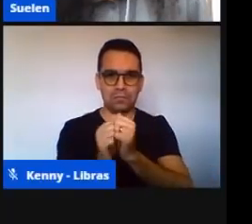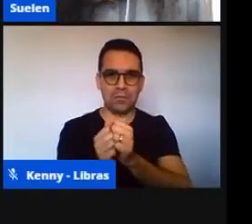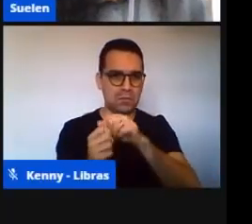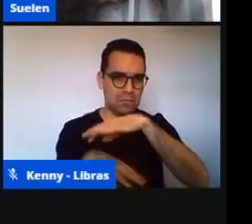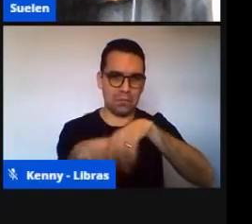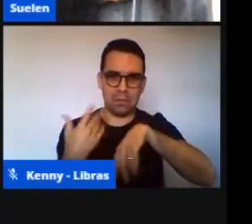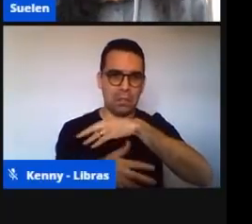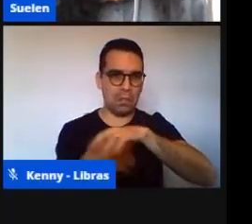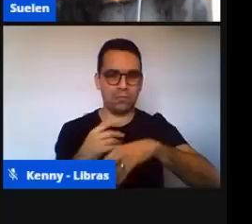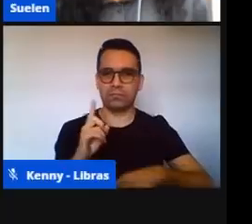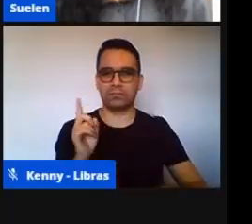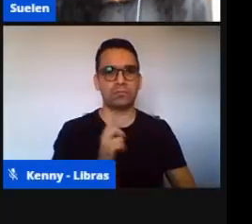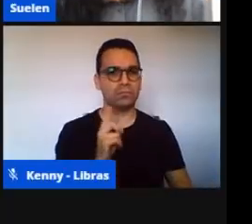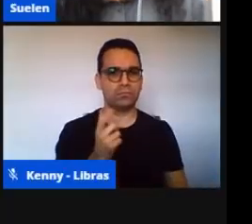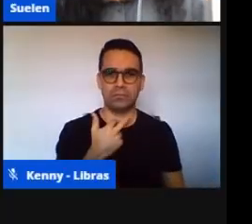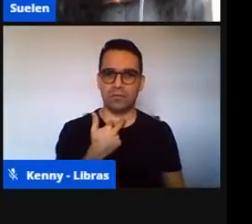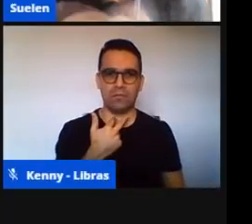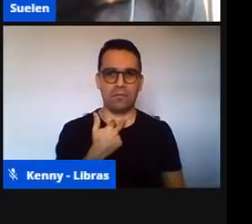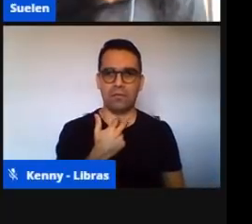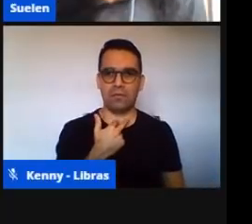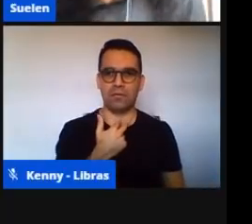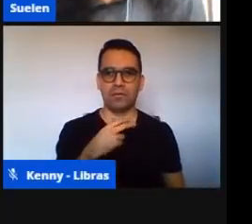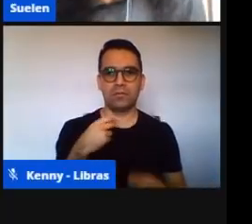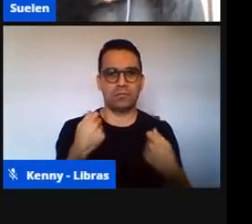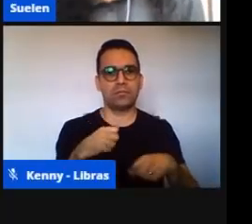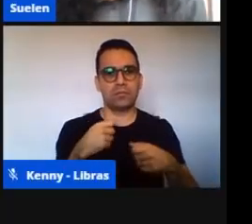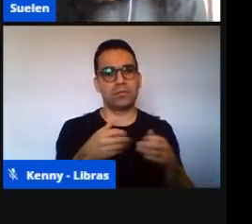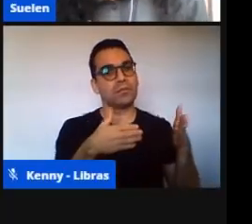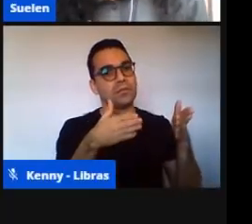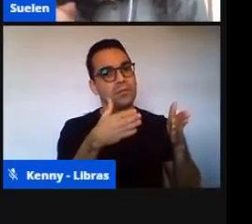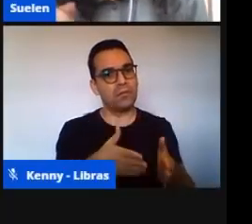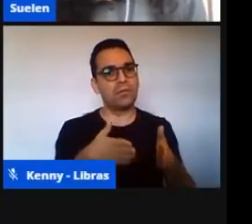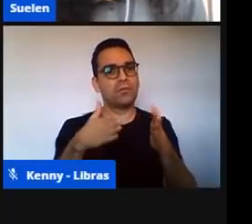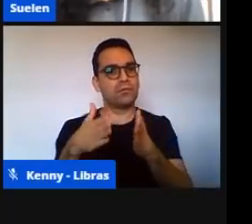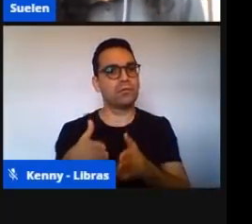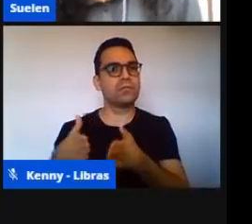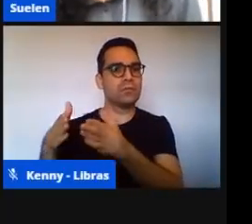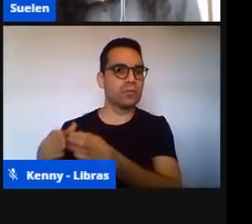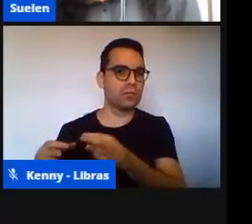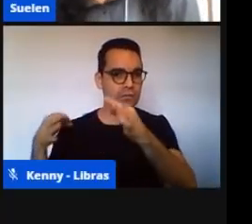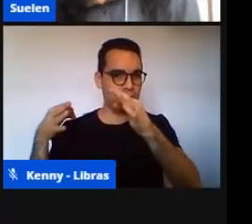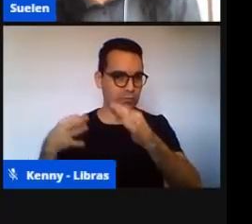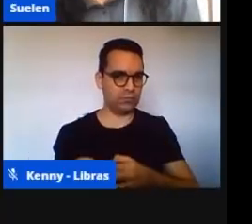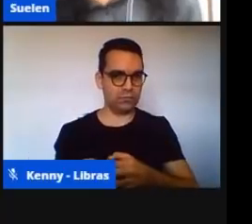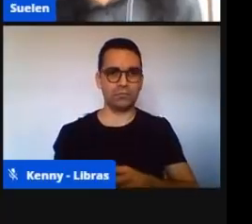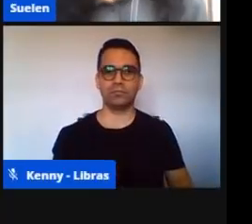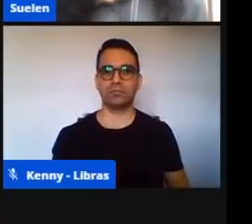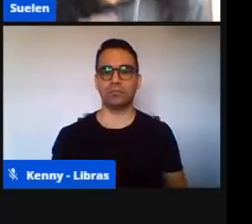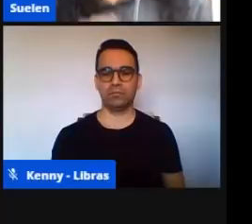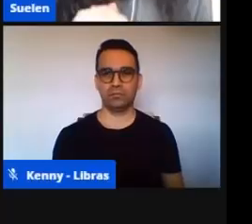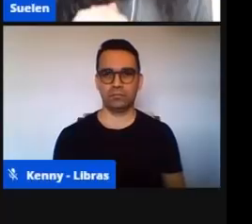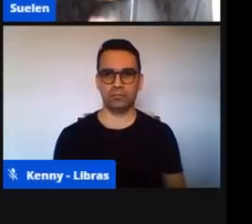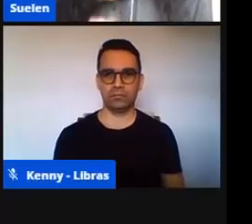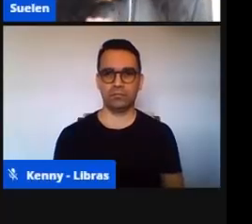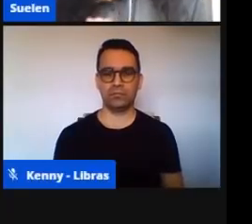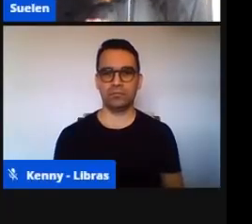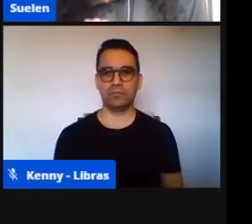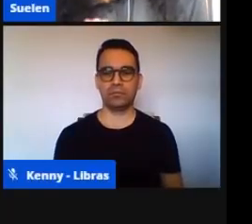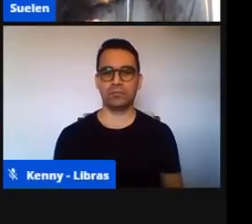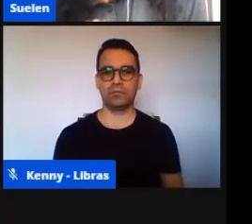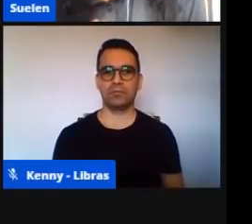que vence é o primeiro que sai, PVPS. O primeiro que vence é o primeiro que sai, PVPS. Né?